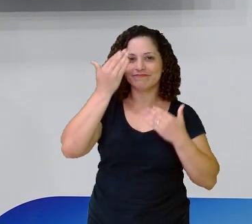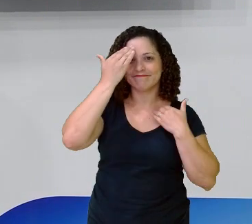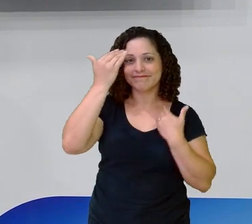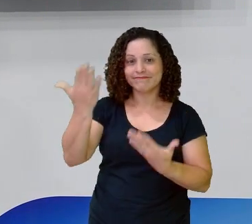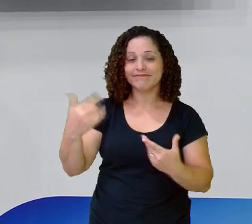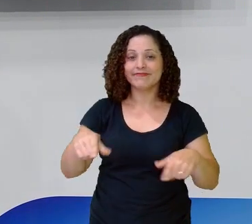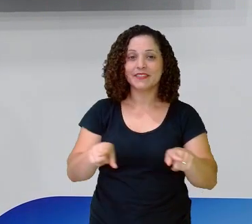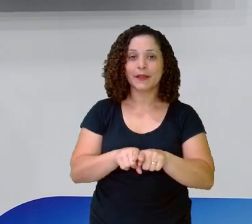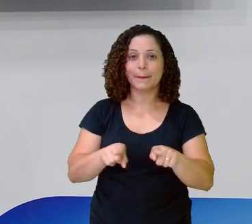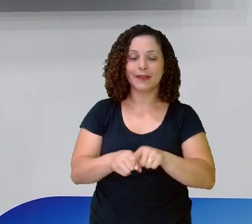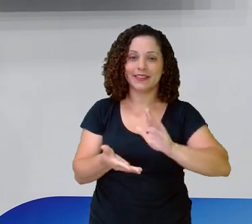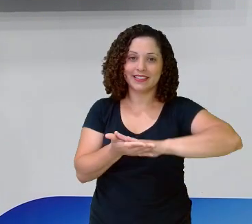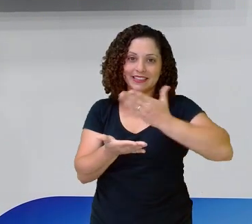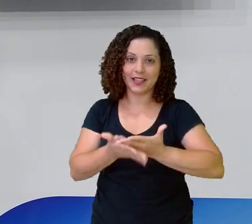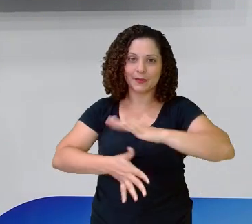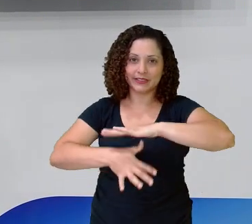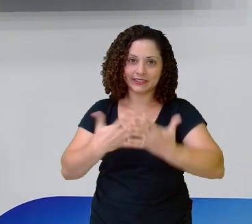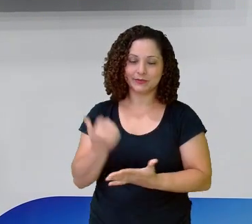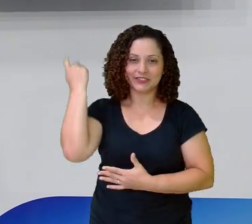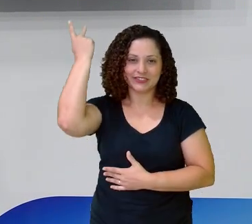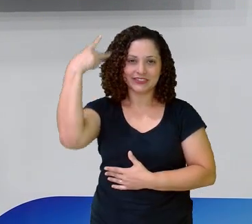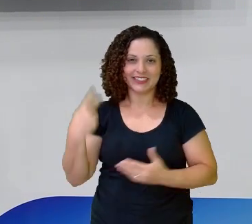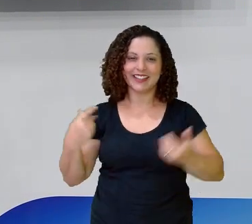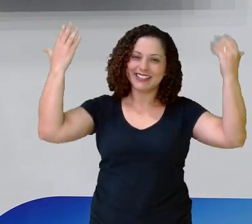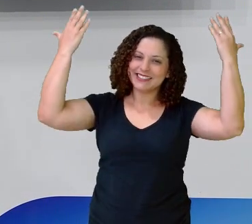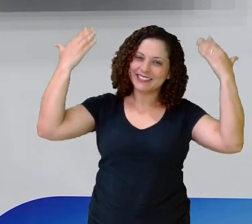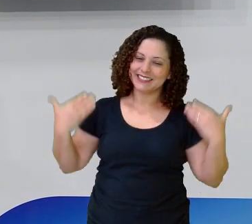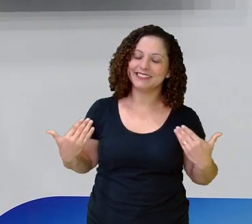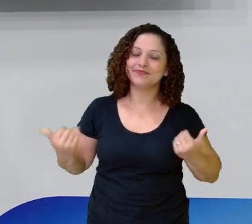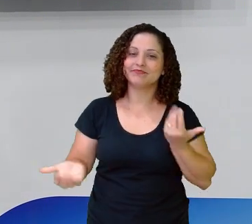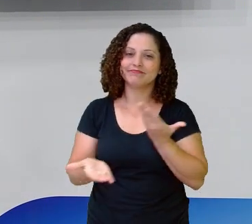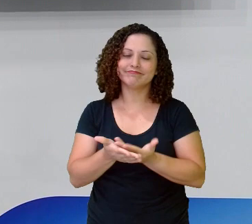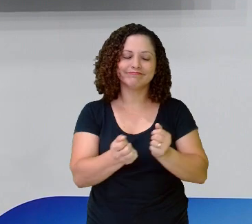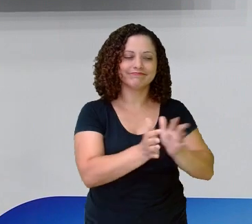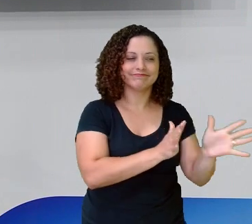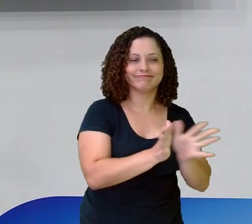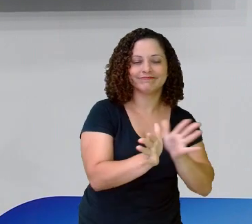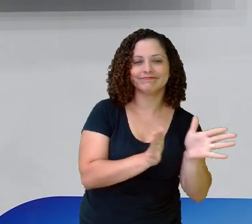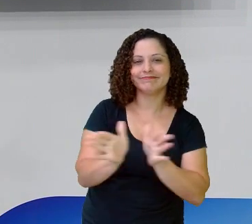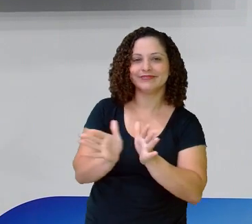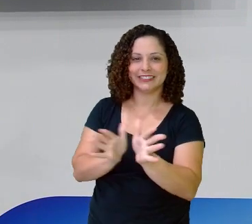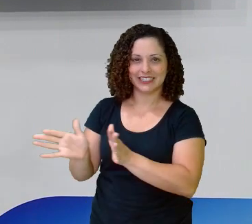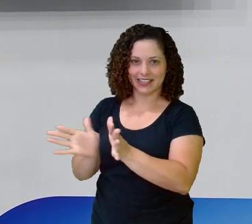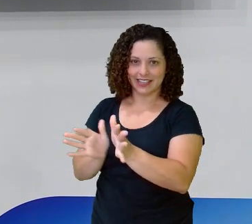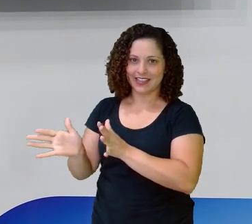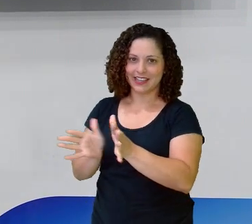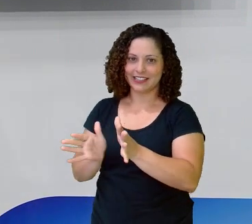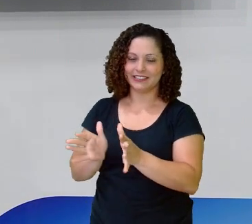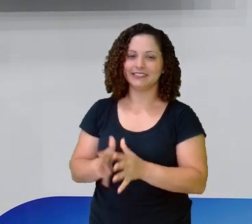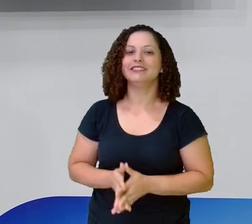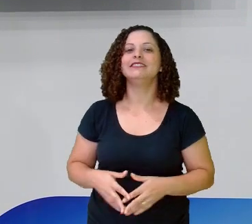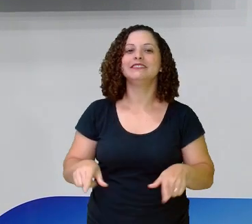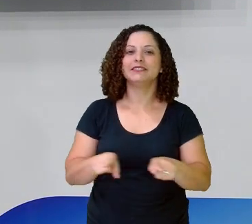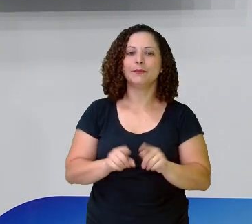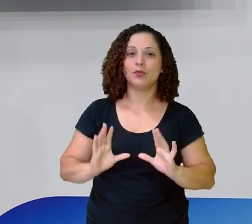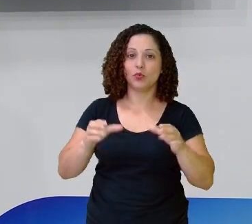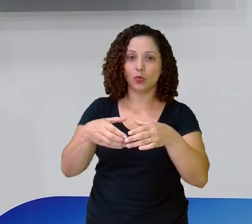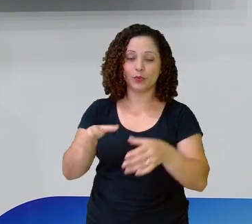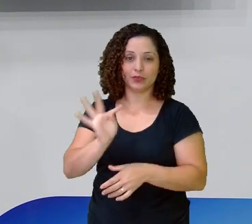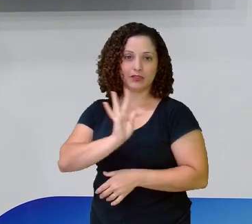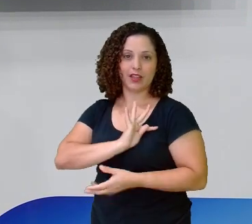agradecer a minha intérprete maravilhosa, a Késia, que faz esse trabalho belíssimo, né? Agradecer essa produção